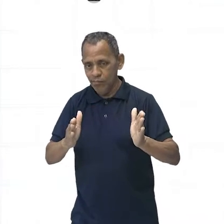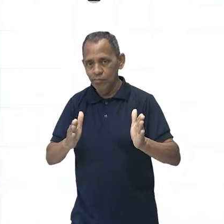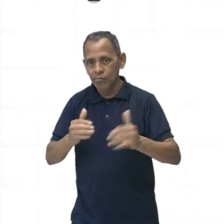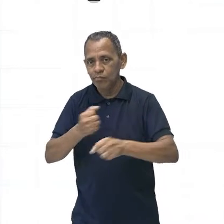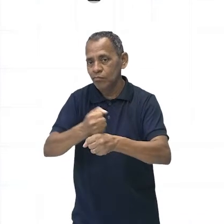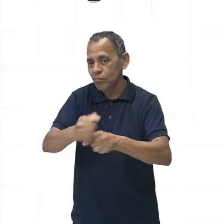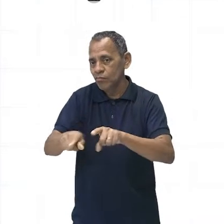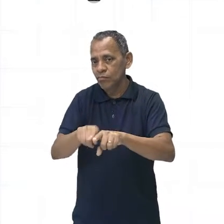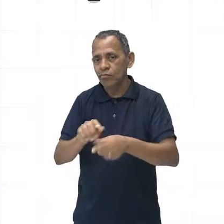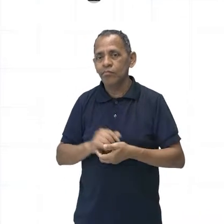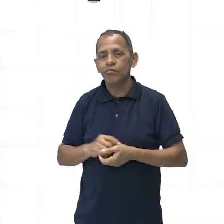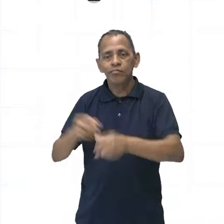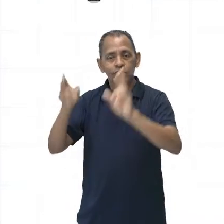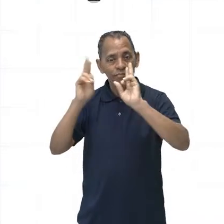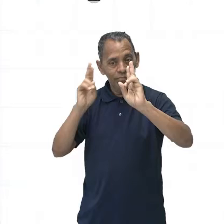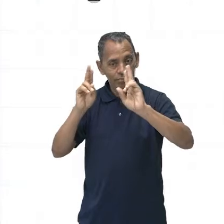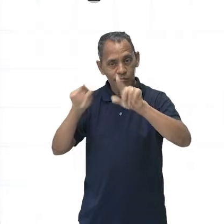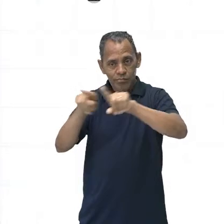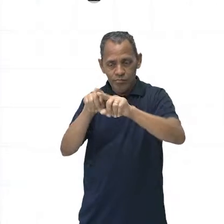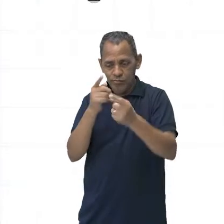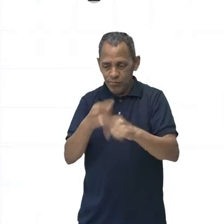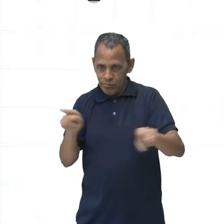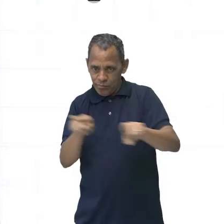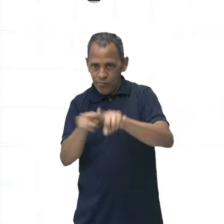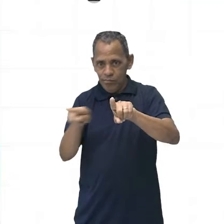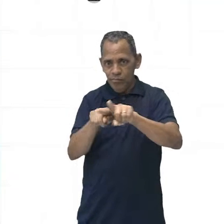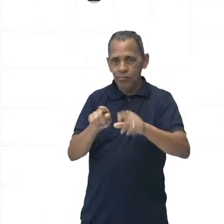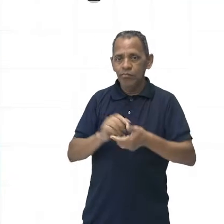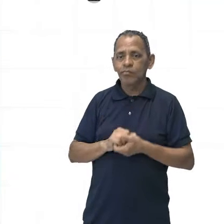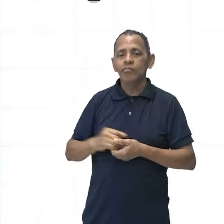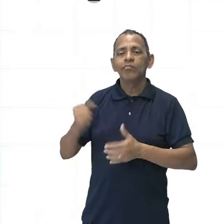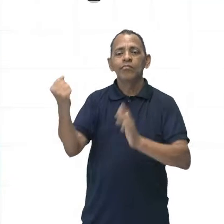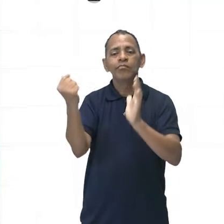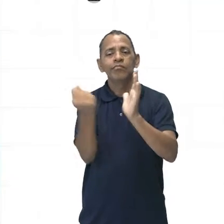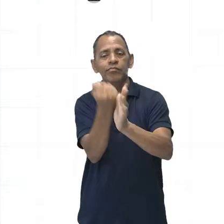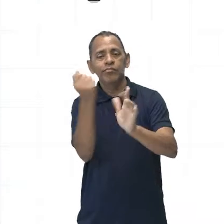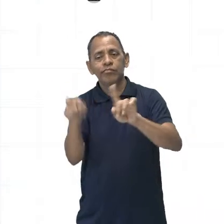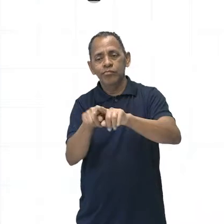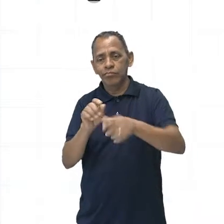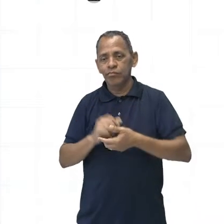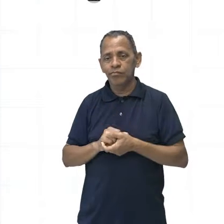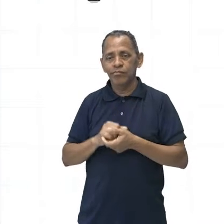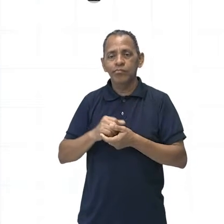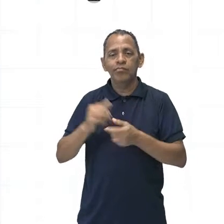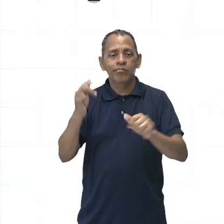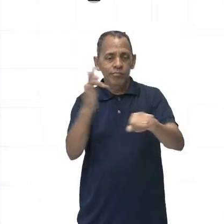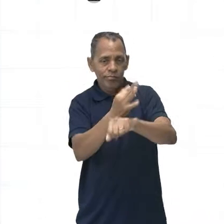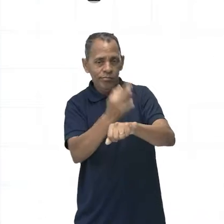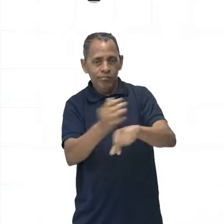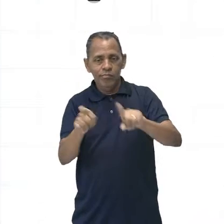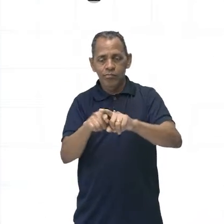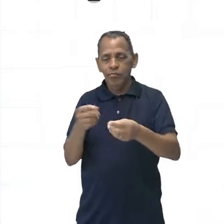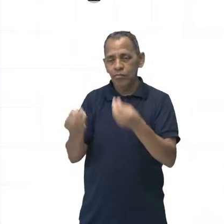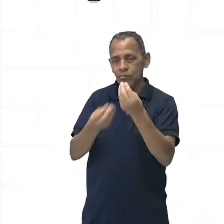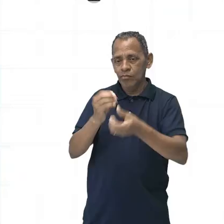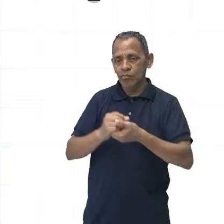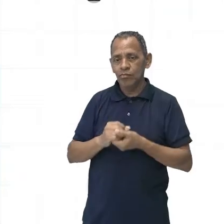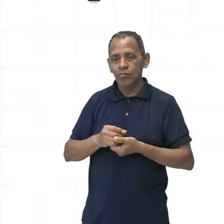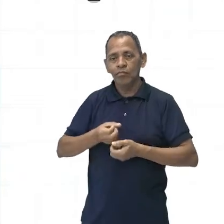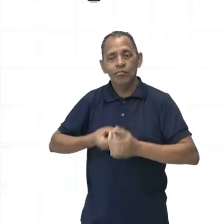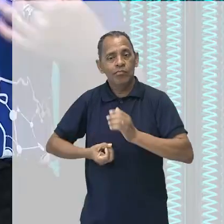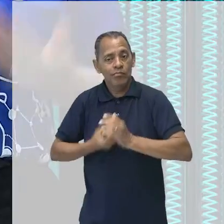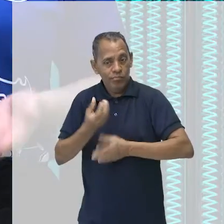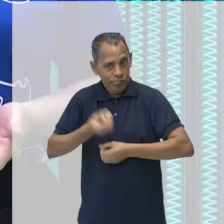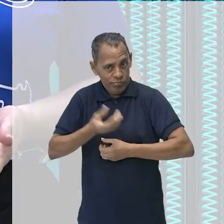de protesto se tornou um símbolo de resistência e um veículo para a expressão de demandas populares. Então, eu trouxe